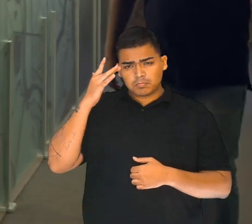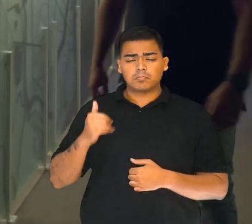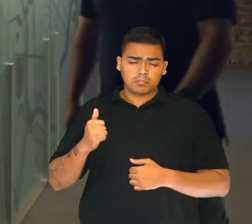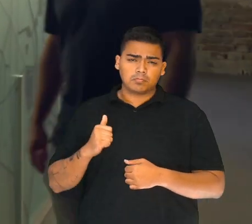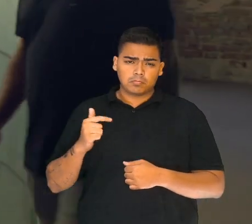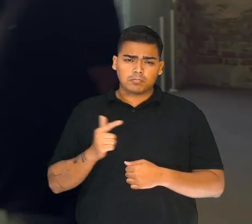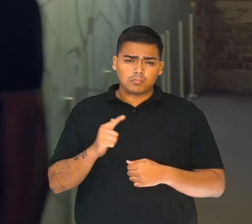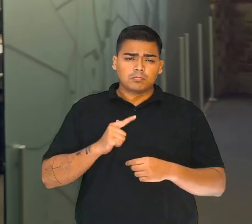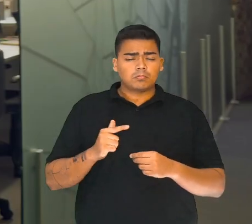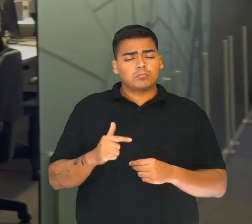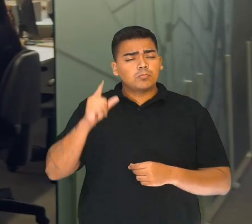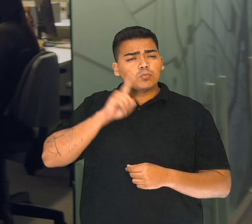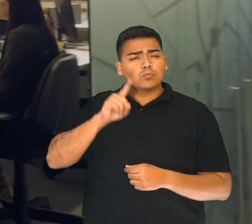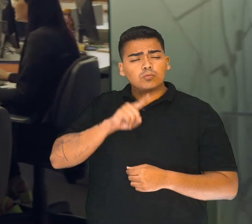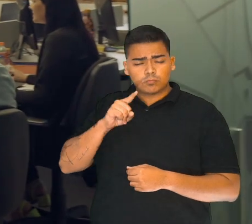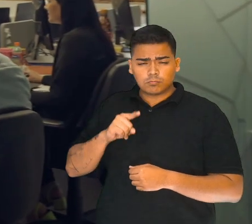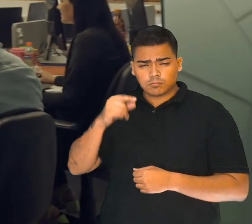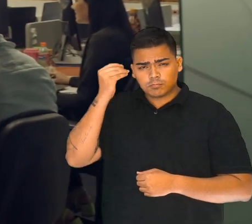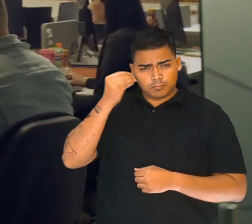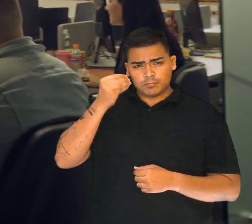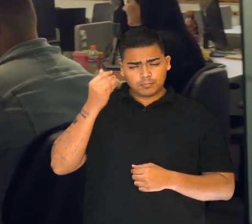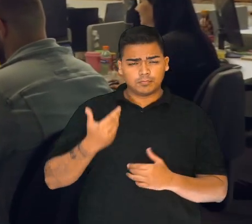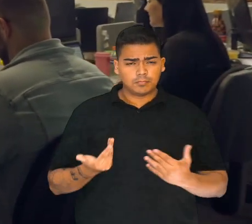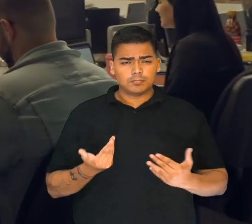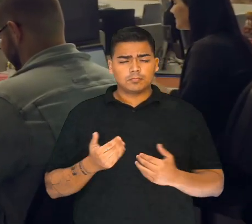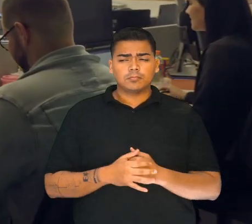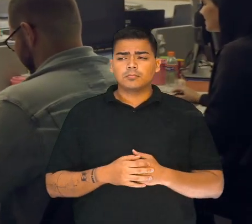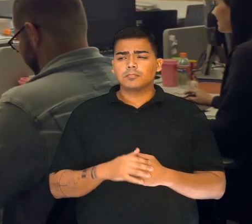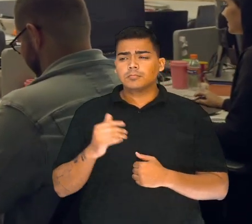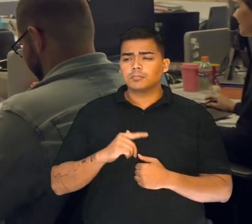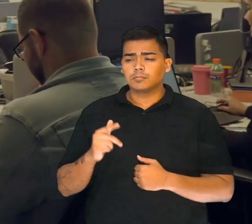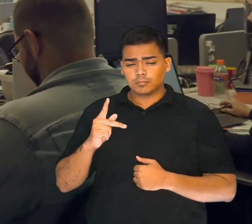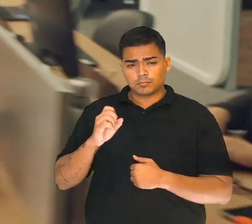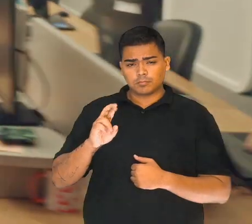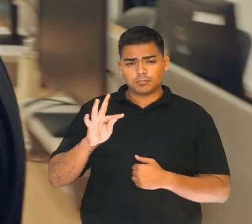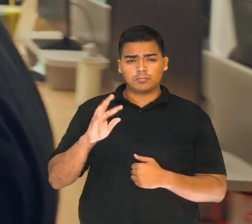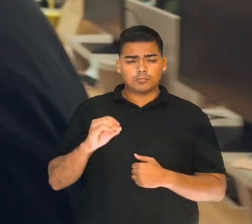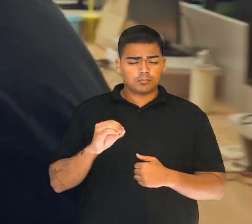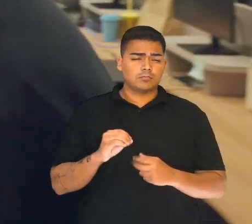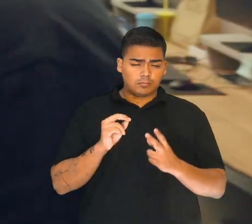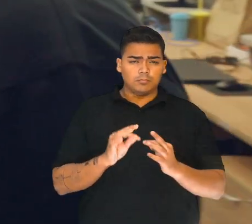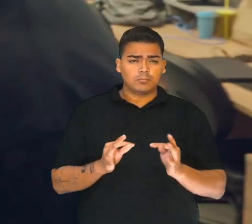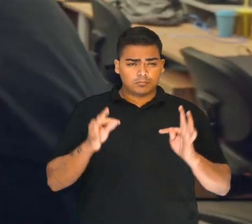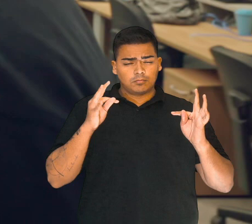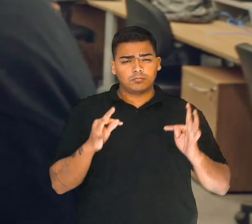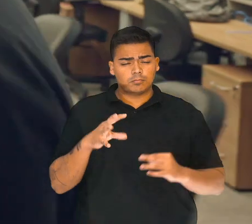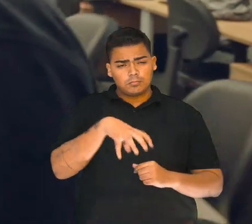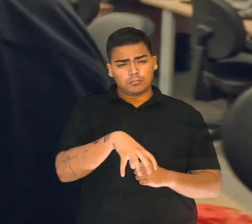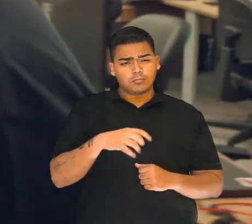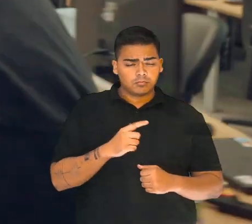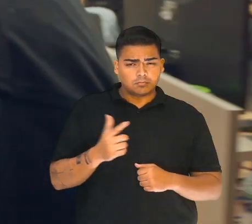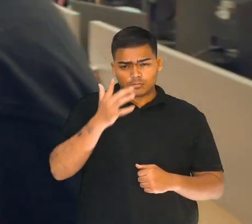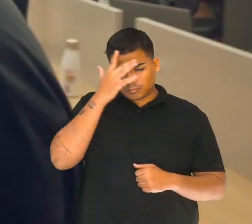são de Harvard, né, estudaram em Harvard, e aqui você consegue ter mentes brilhantes. O fato de ter um selo do Porto Digital, ele dá uma visibilidade diferente.